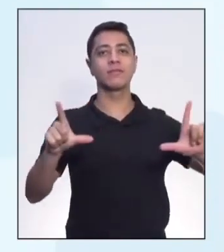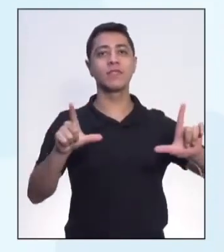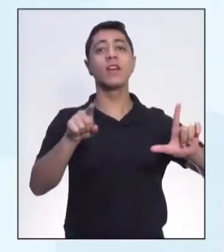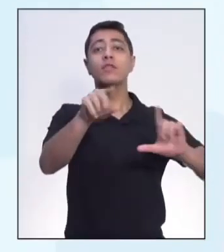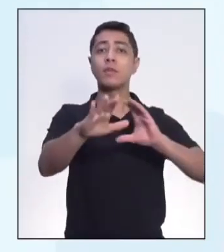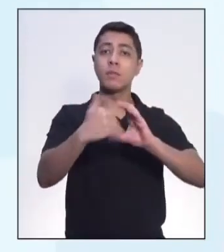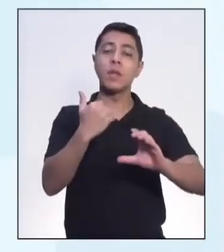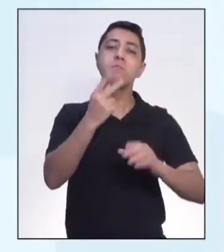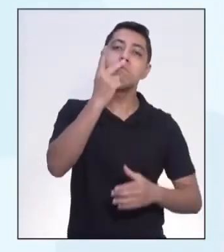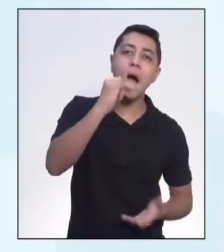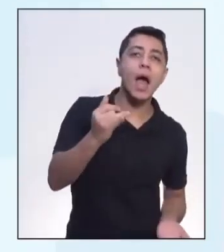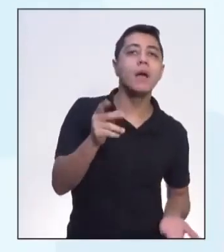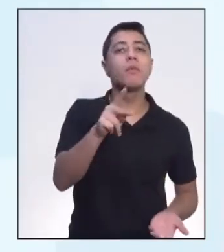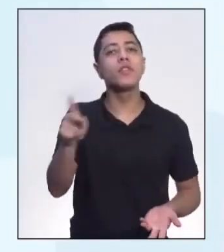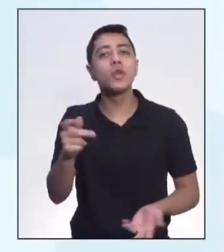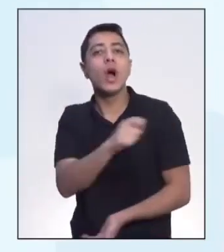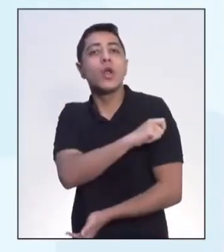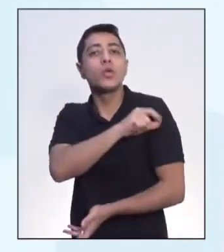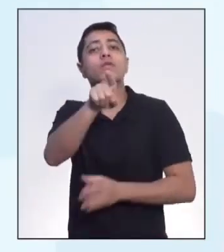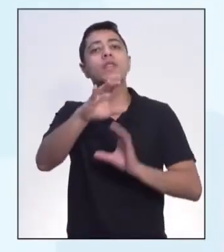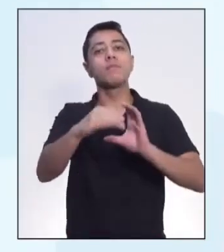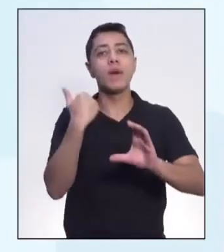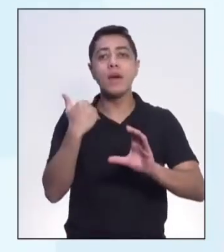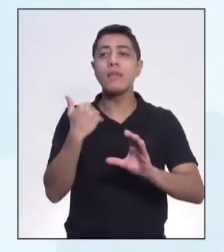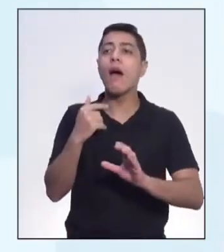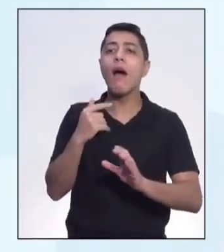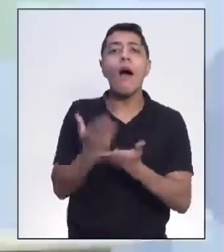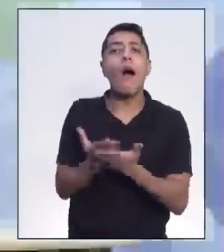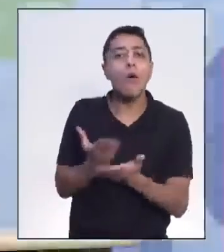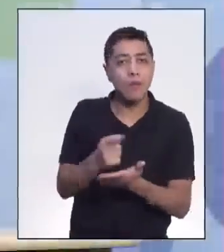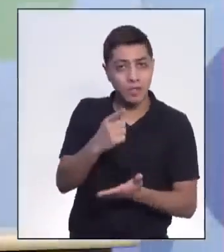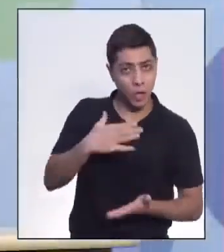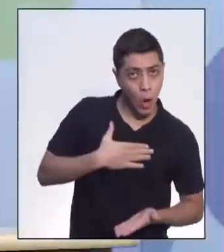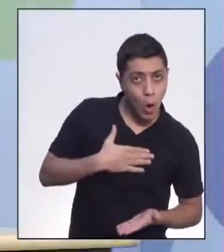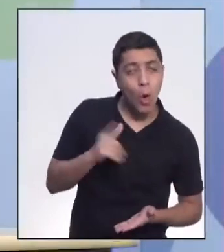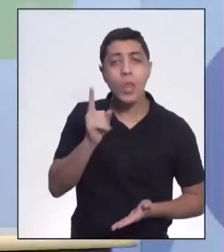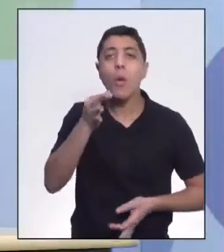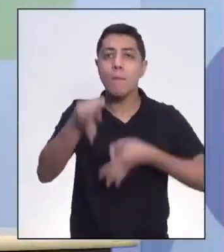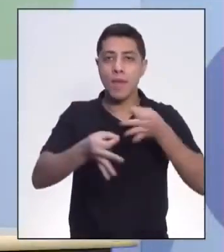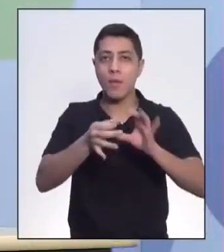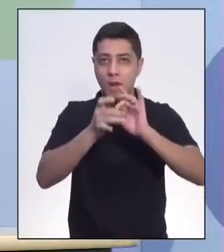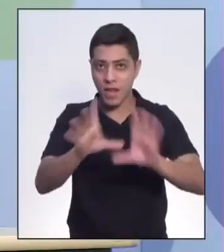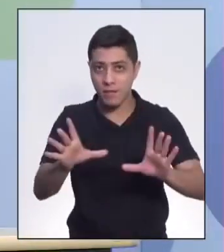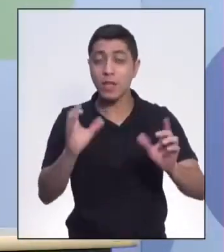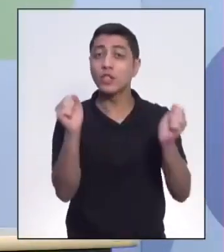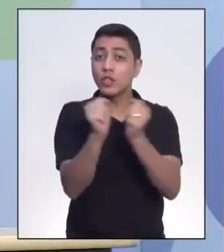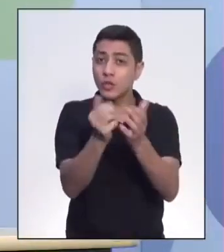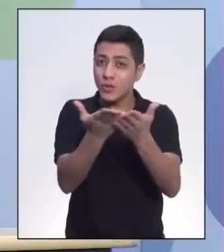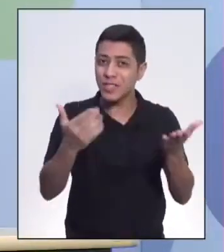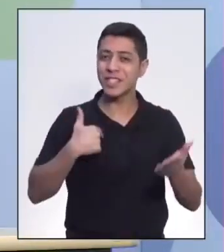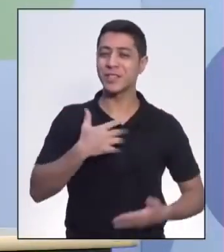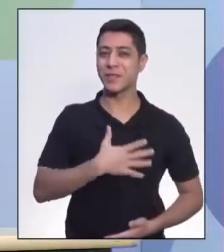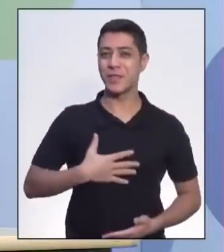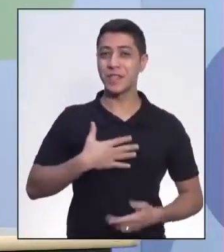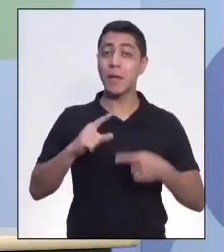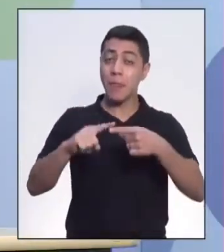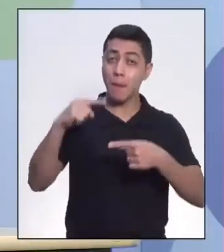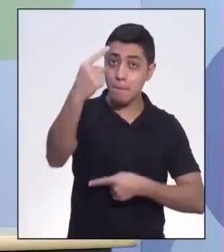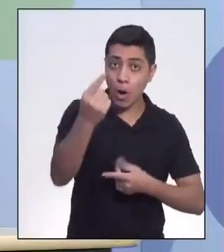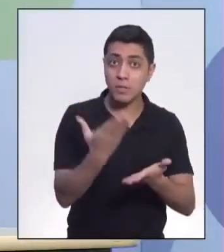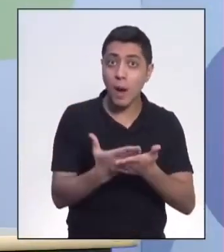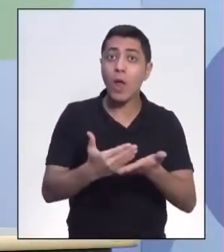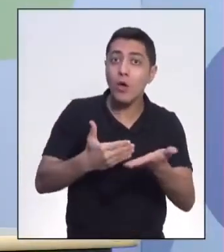acha dessa aula. Ok? Então, foi um prazer estar aqui com vocês e a partir da próxima aula,